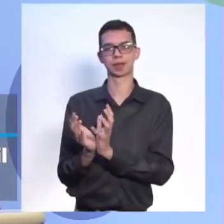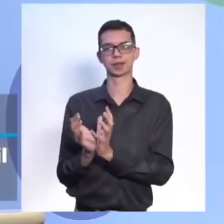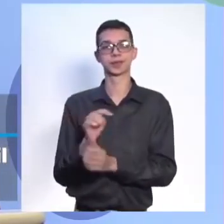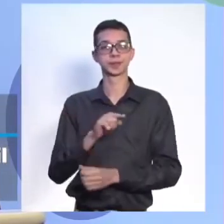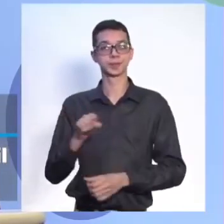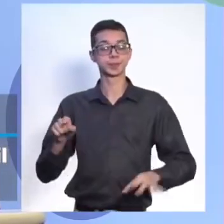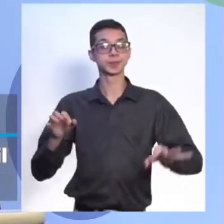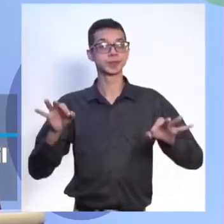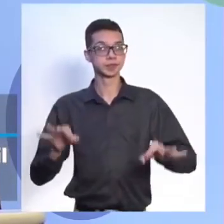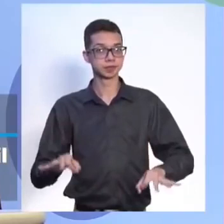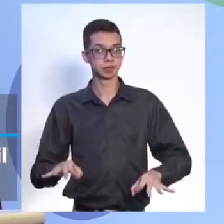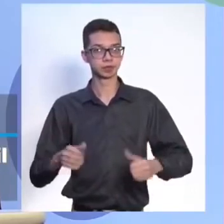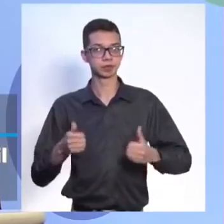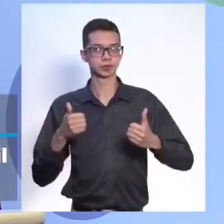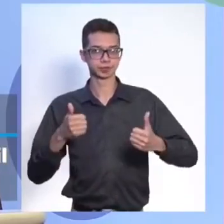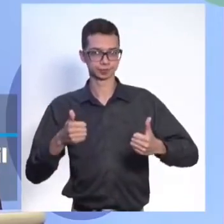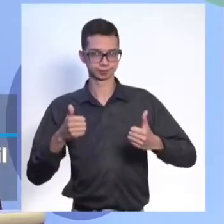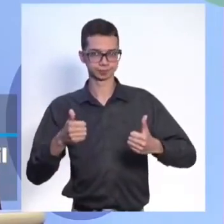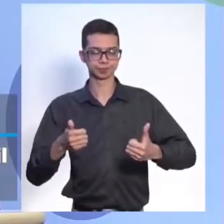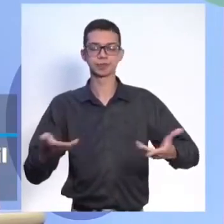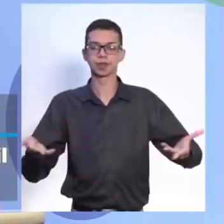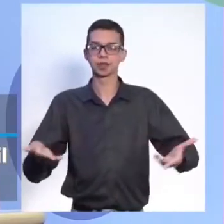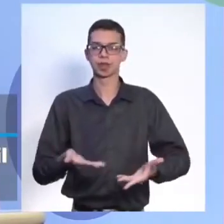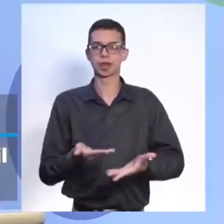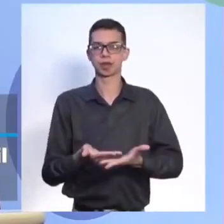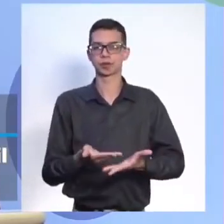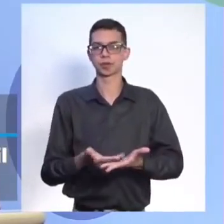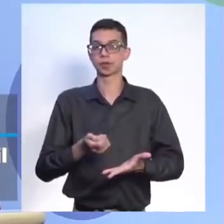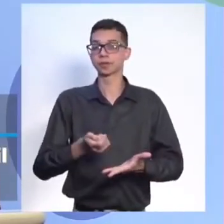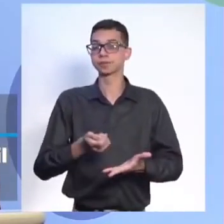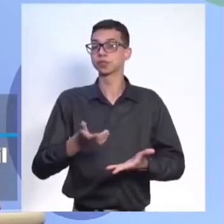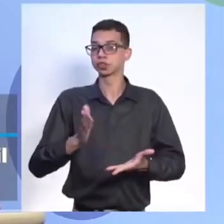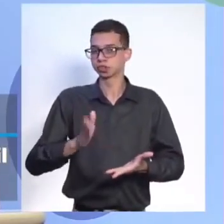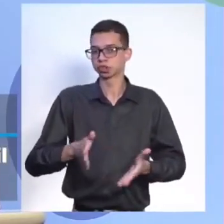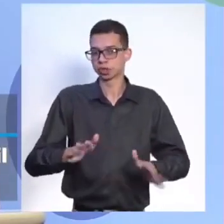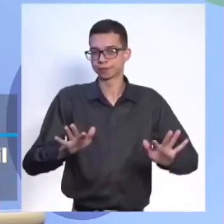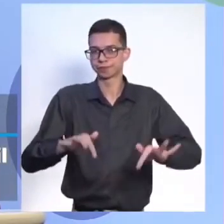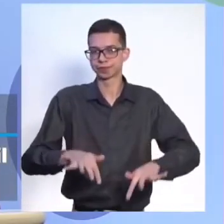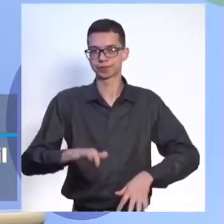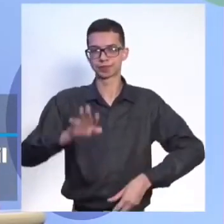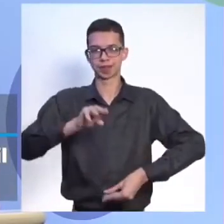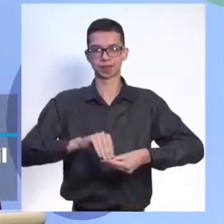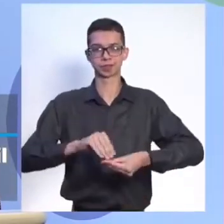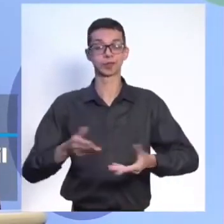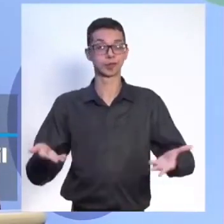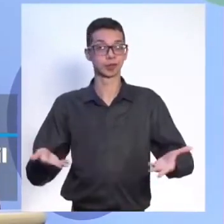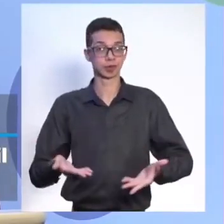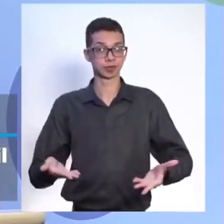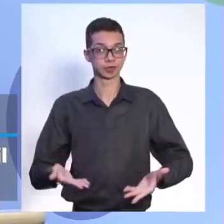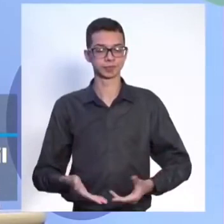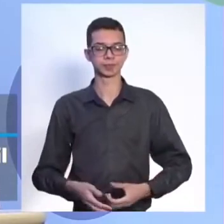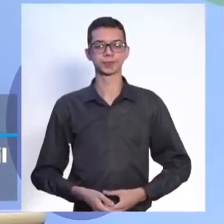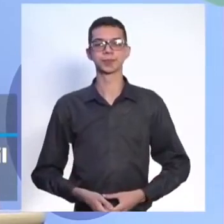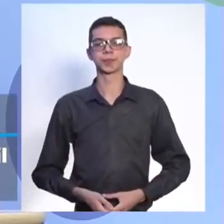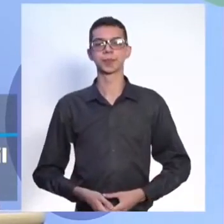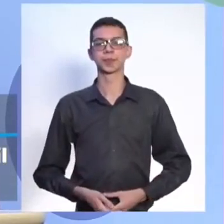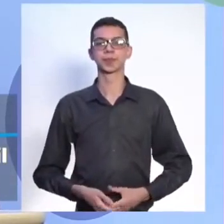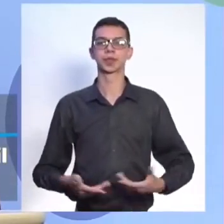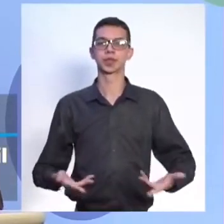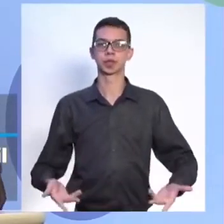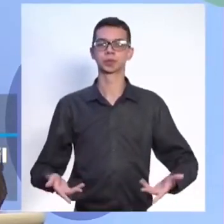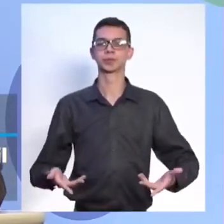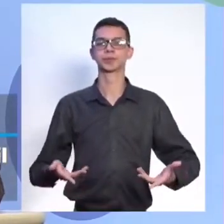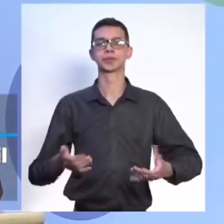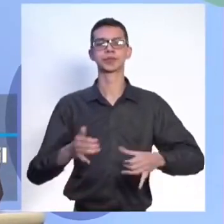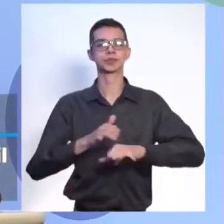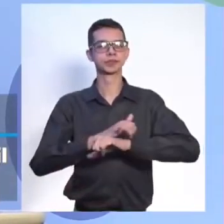caminho certo, ok? A aula já está praticamente no fim. Nós iremos fazer